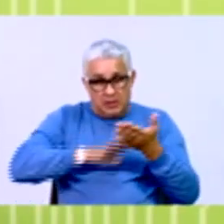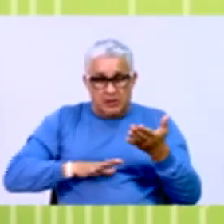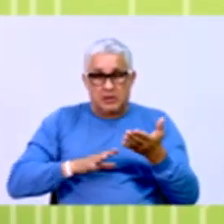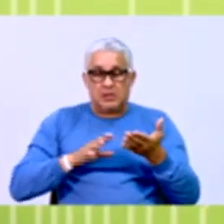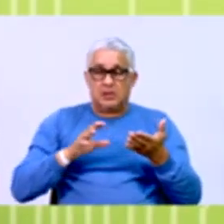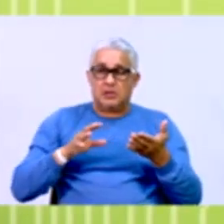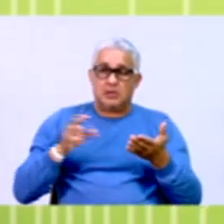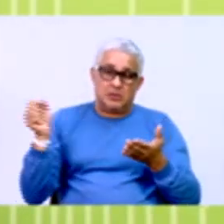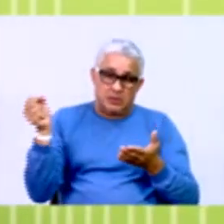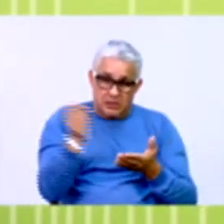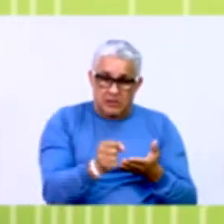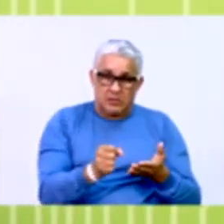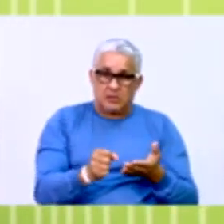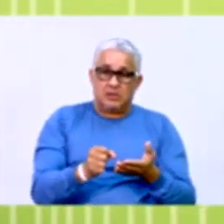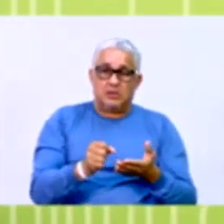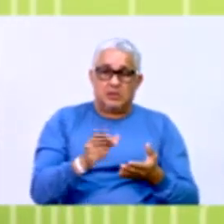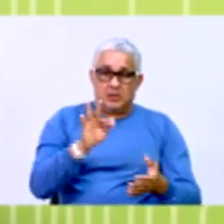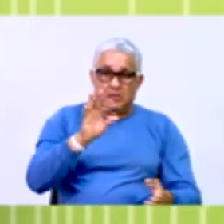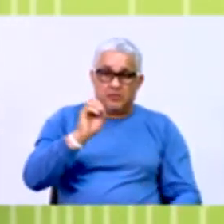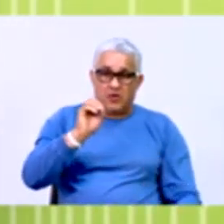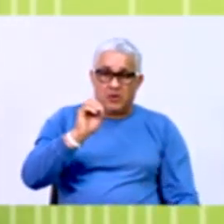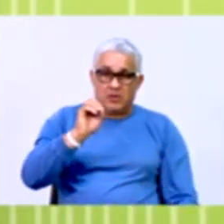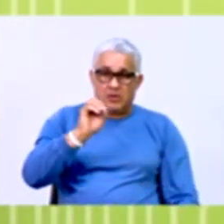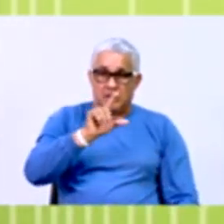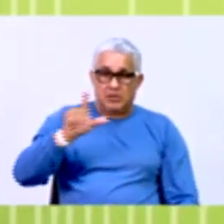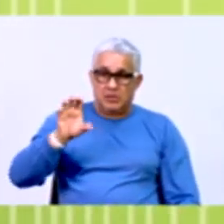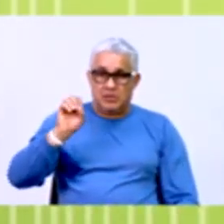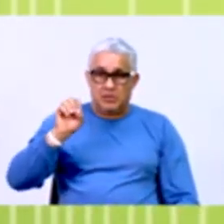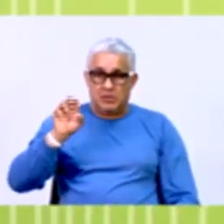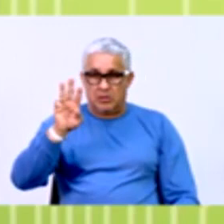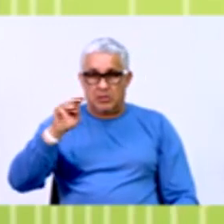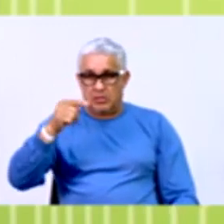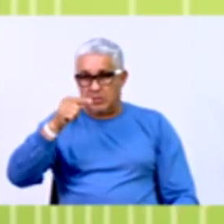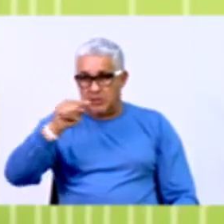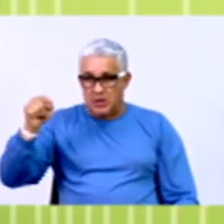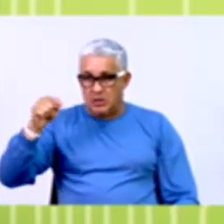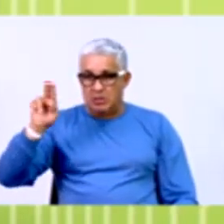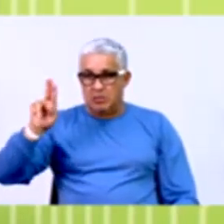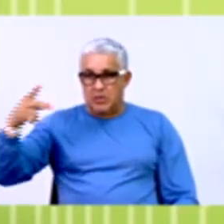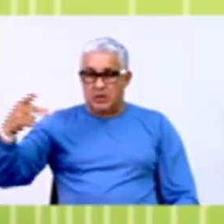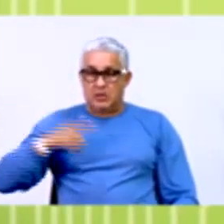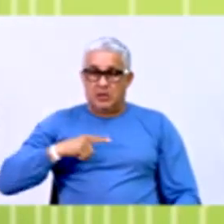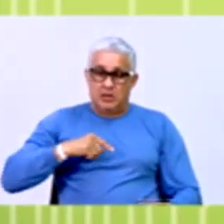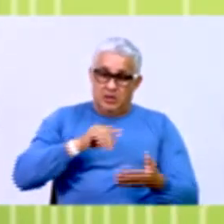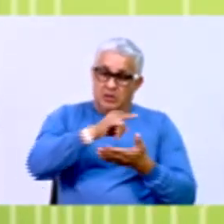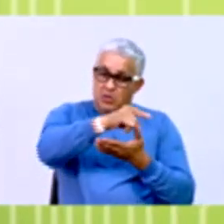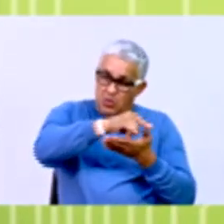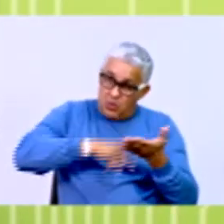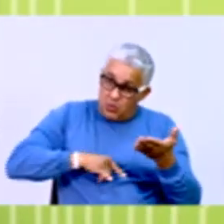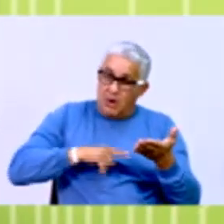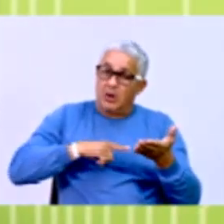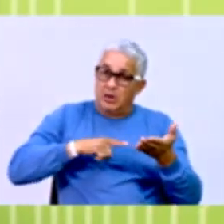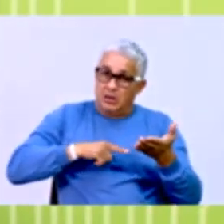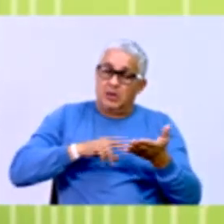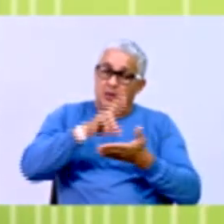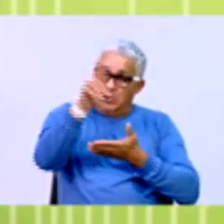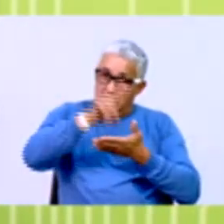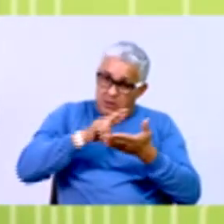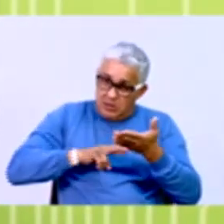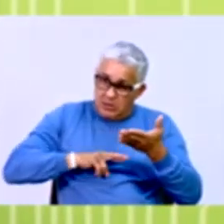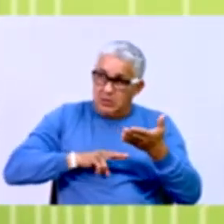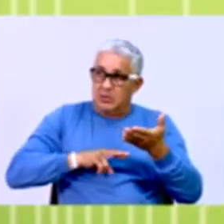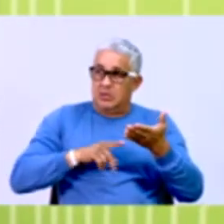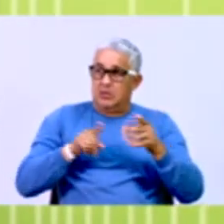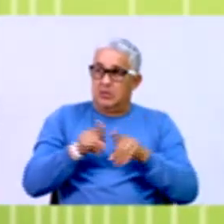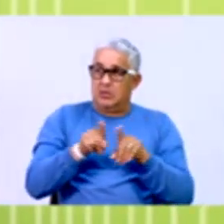as atividades de follow-up. Então, quando uma auditoria, ela vai gerar documentos, ela vai gerar relatórios, ela